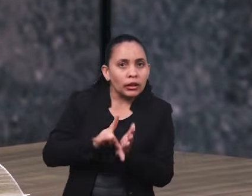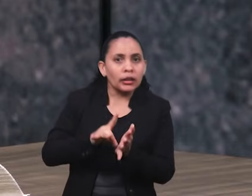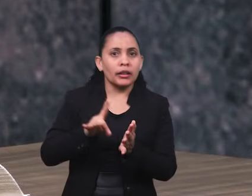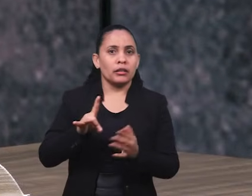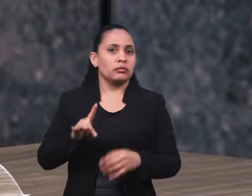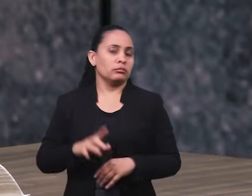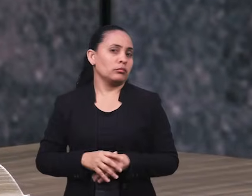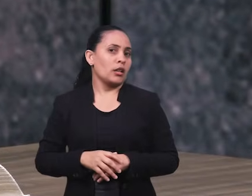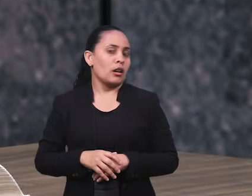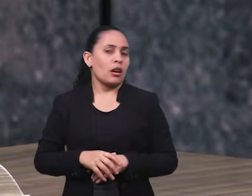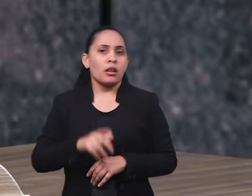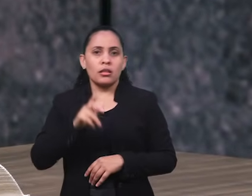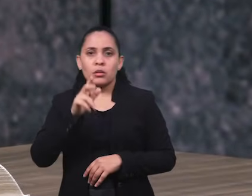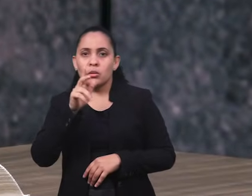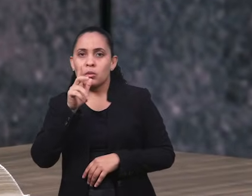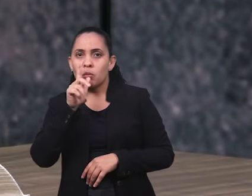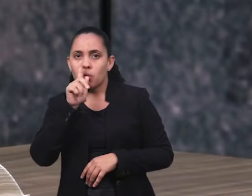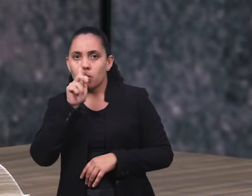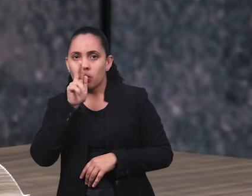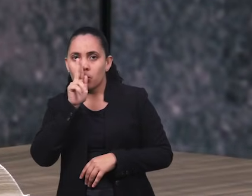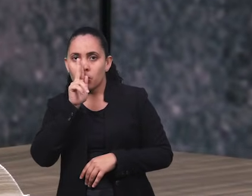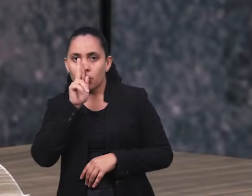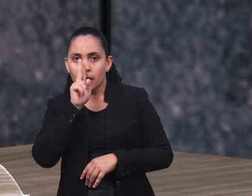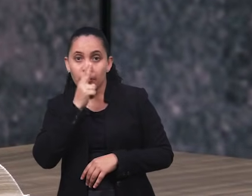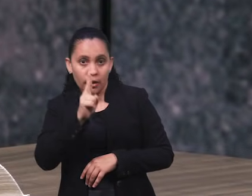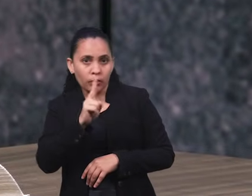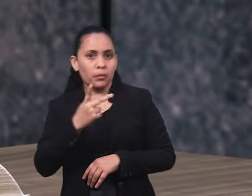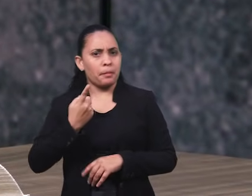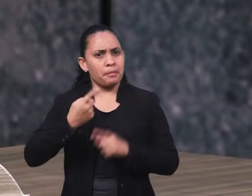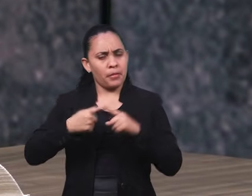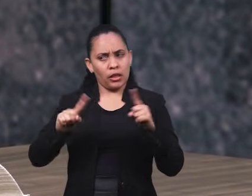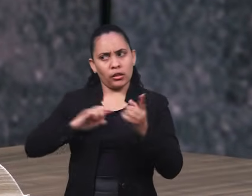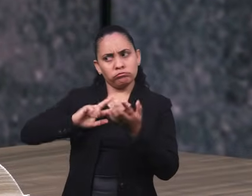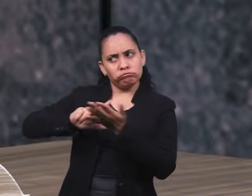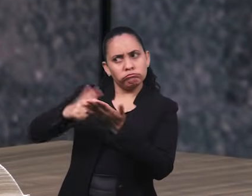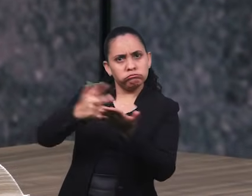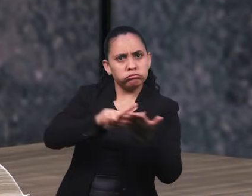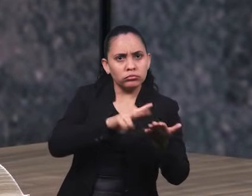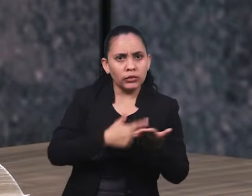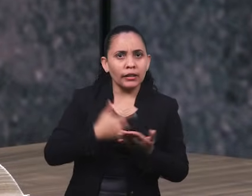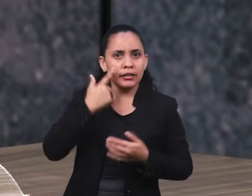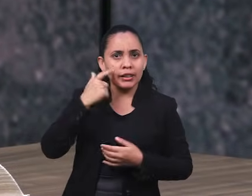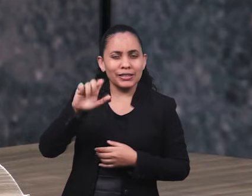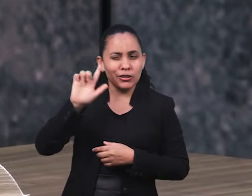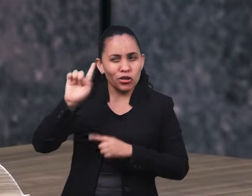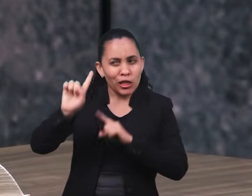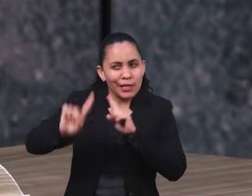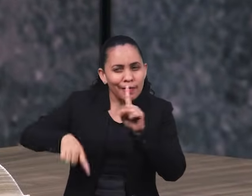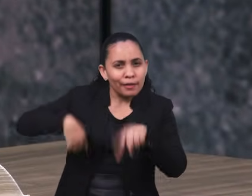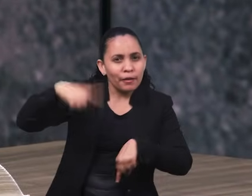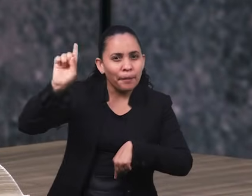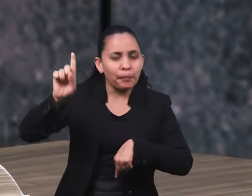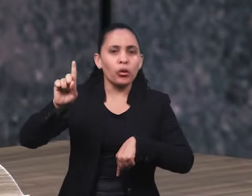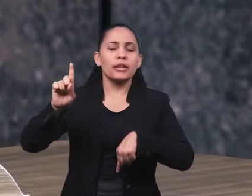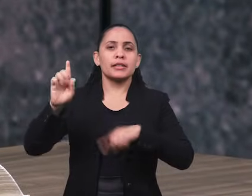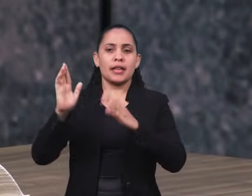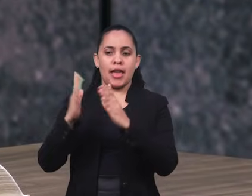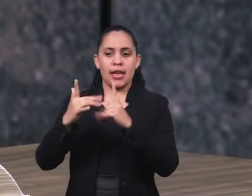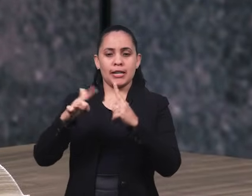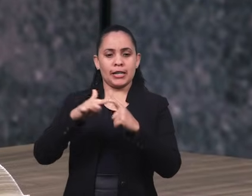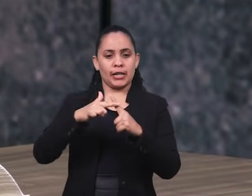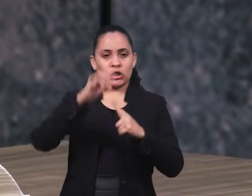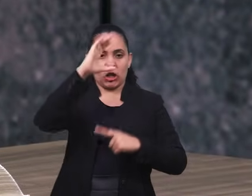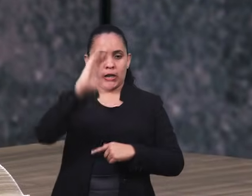foi traduzido para o que estava disponível naquela época, e Lutero fez essa tradução. É interessante porque mais tarde a